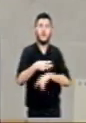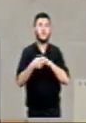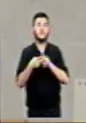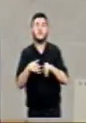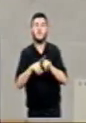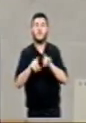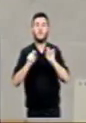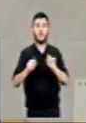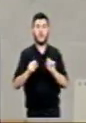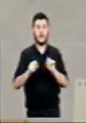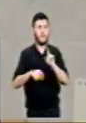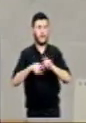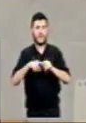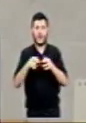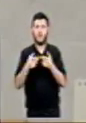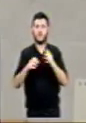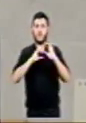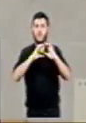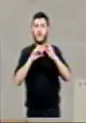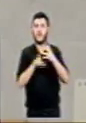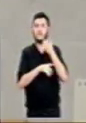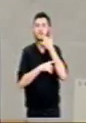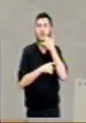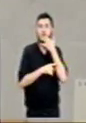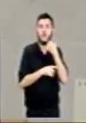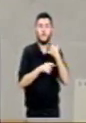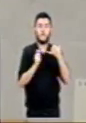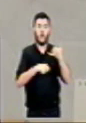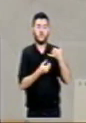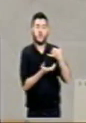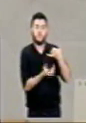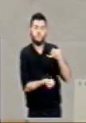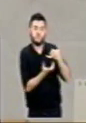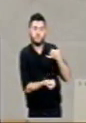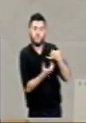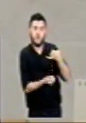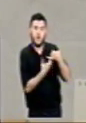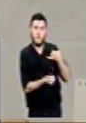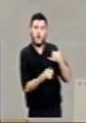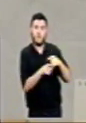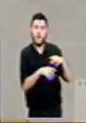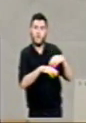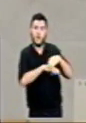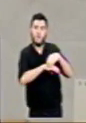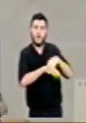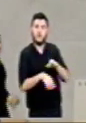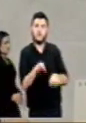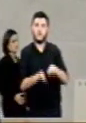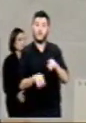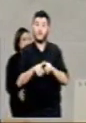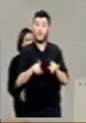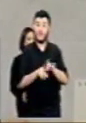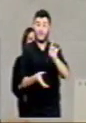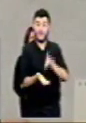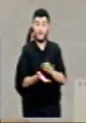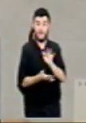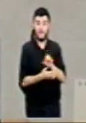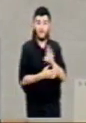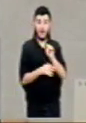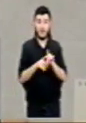Aquela decisão judicial, restrita a aqueles fatos nos limites em